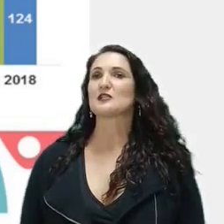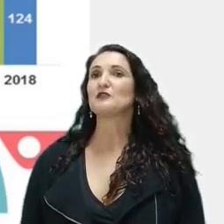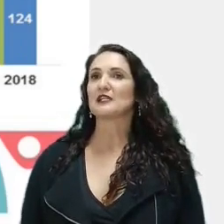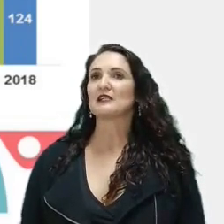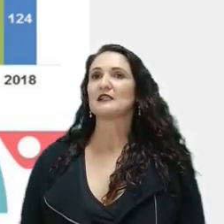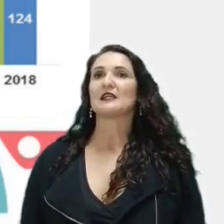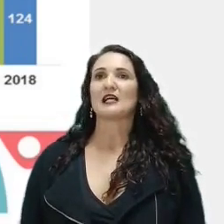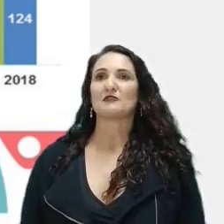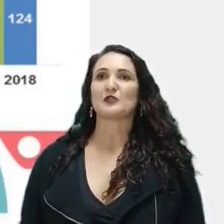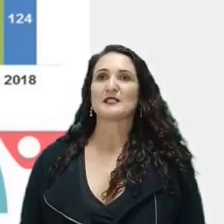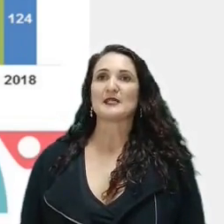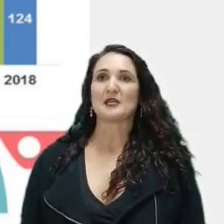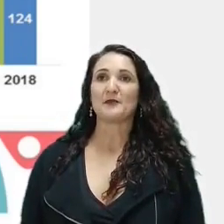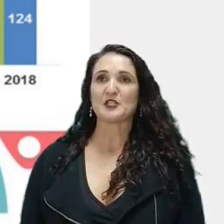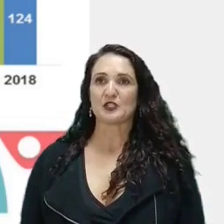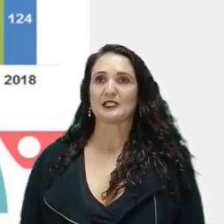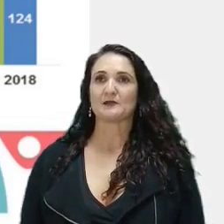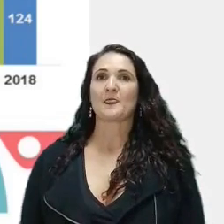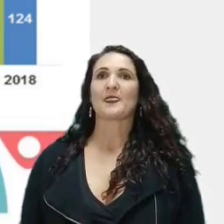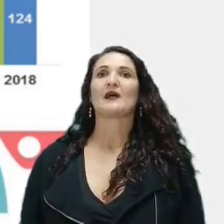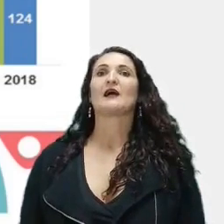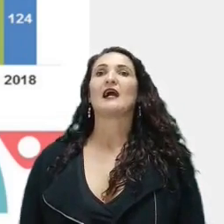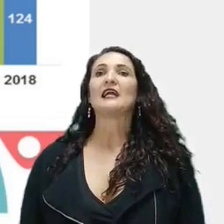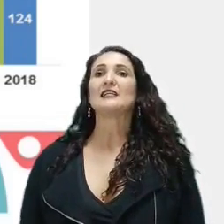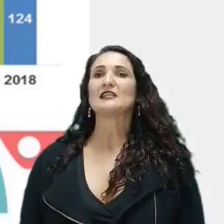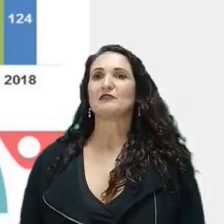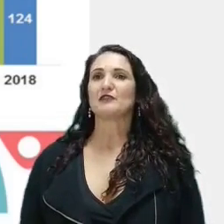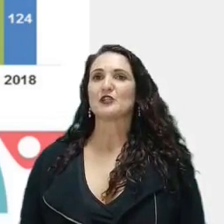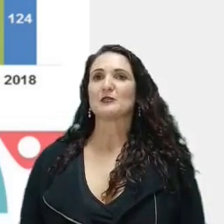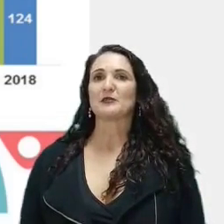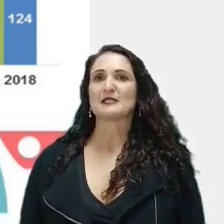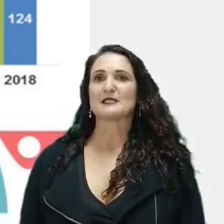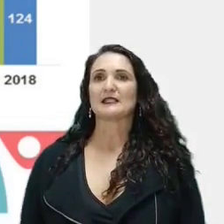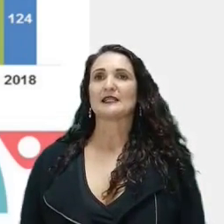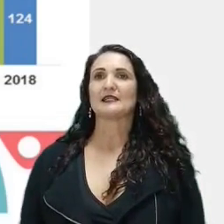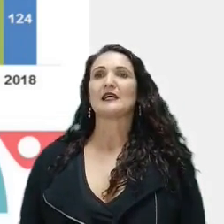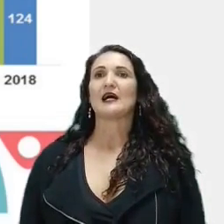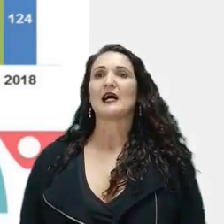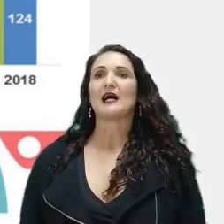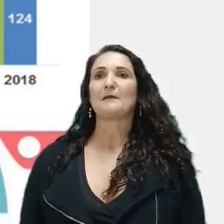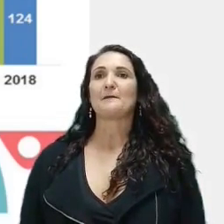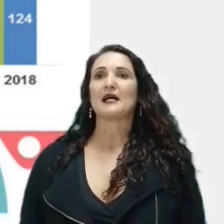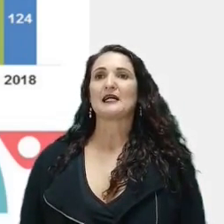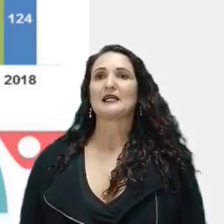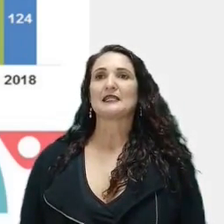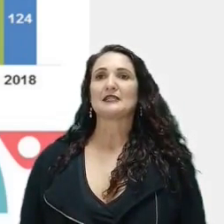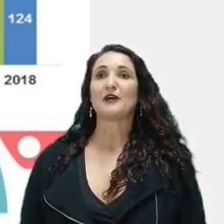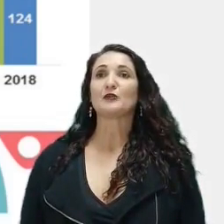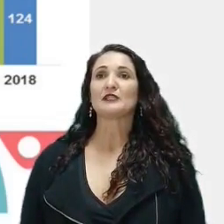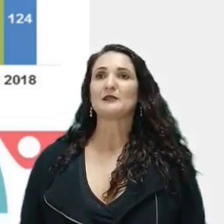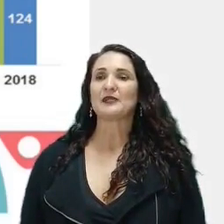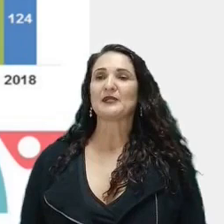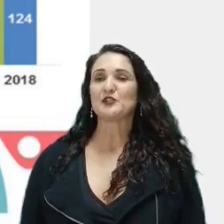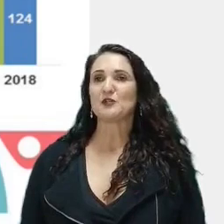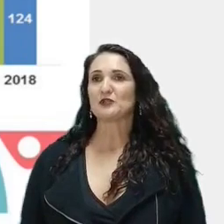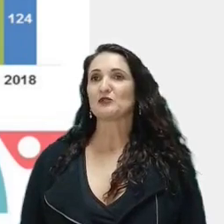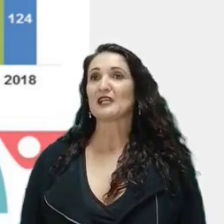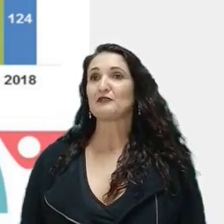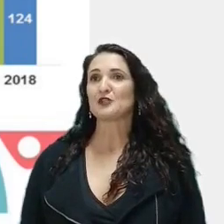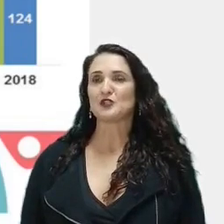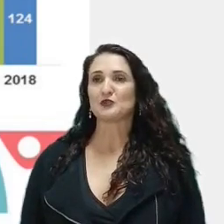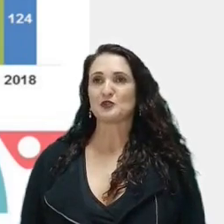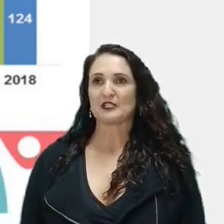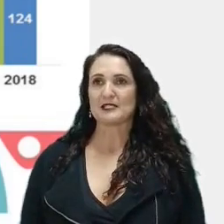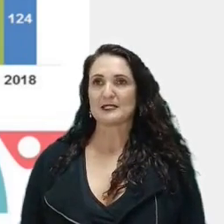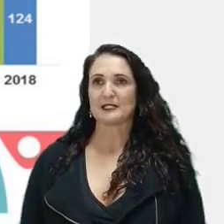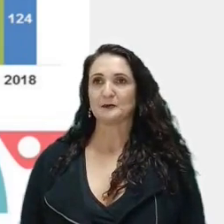isso significa a violência repetida. A linha verde representa a falta de preenchimento na